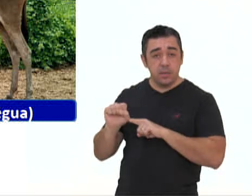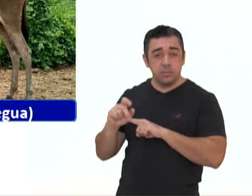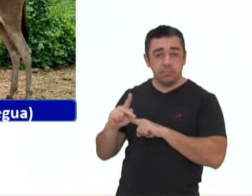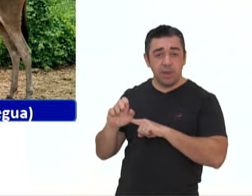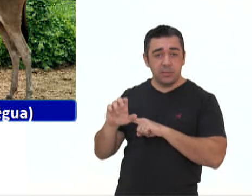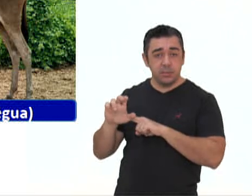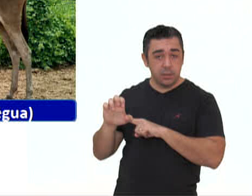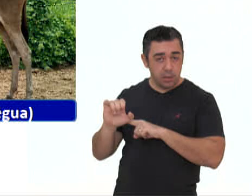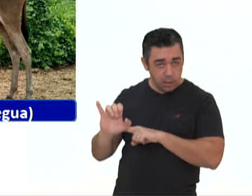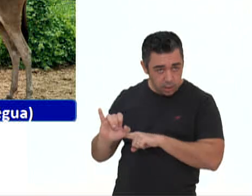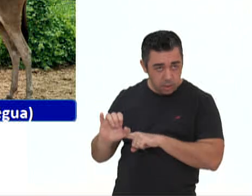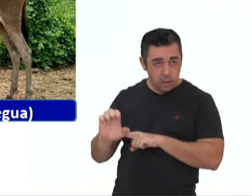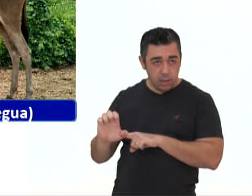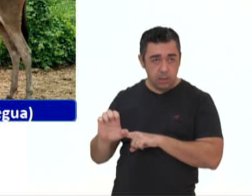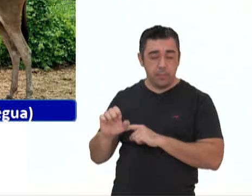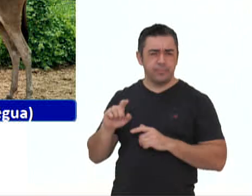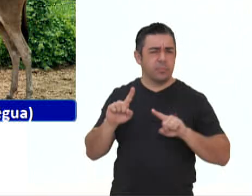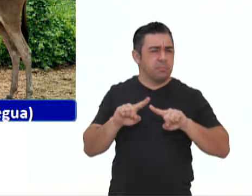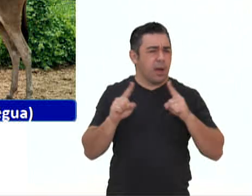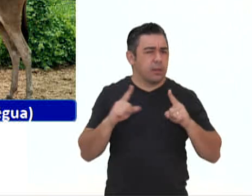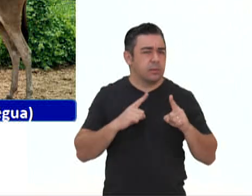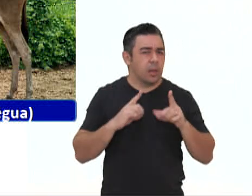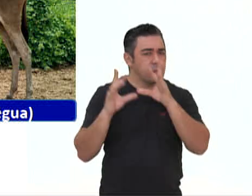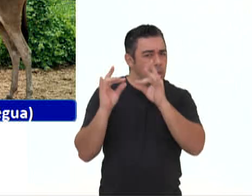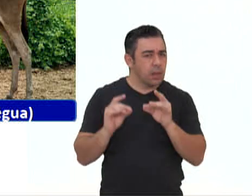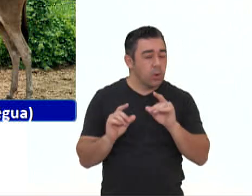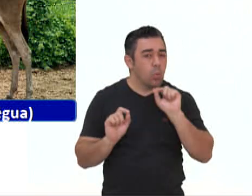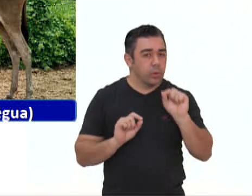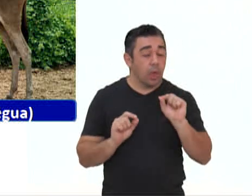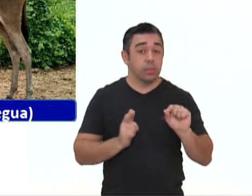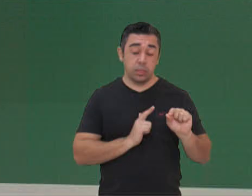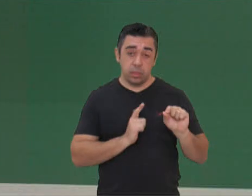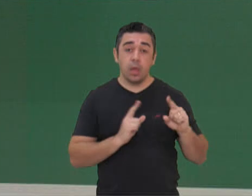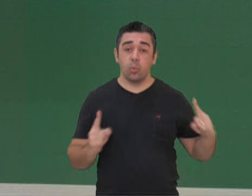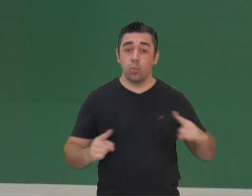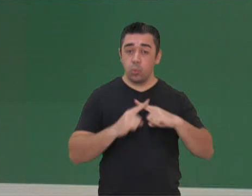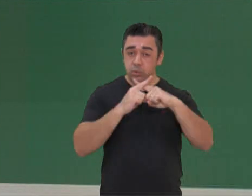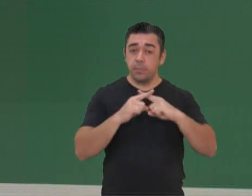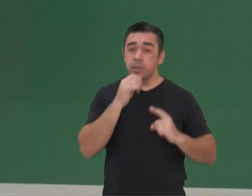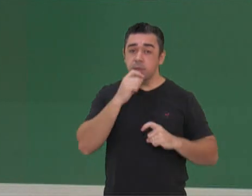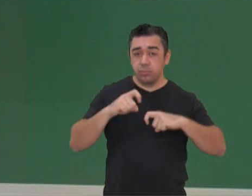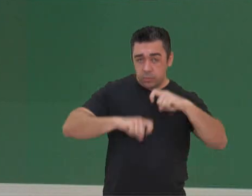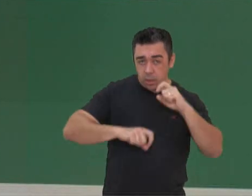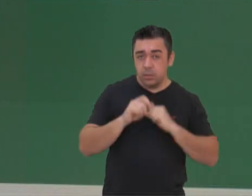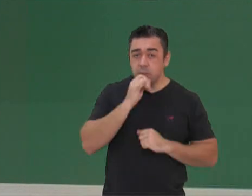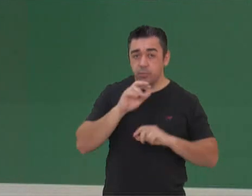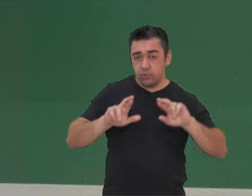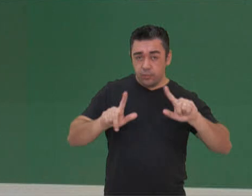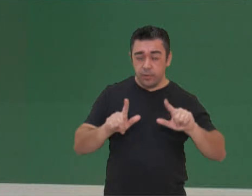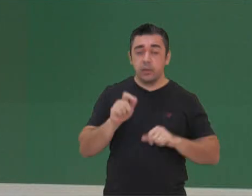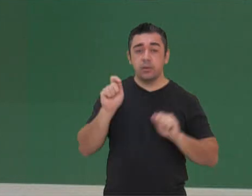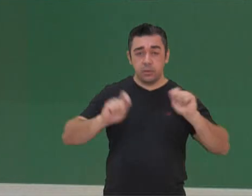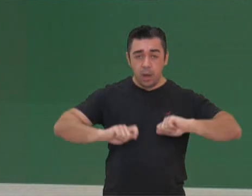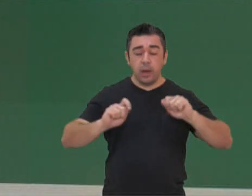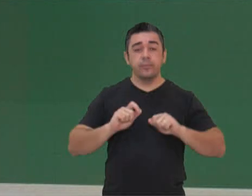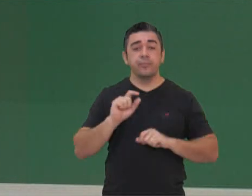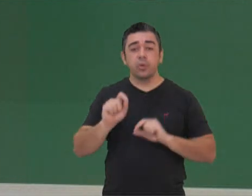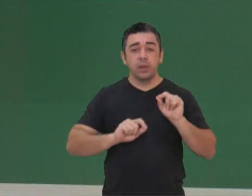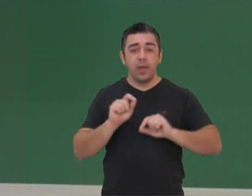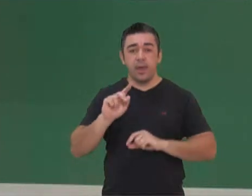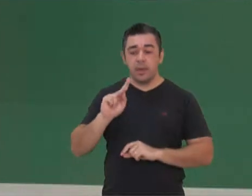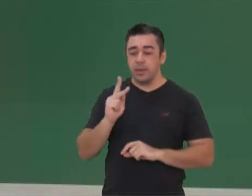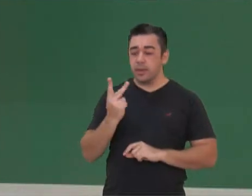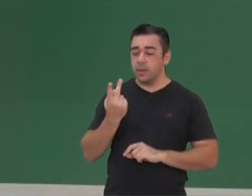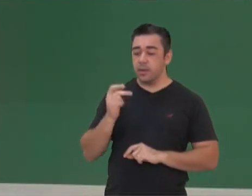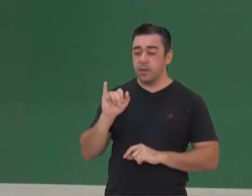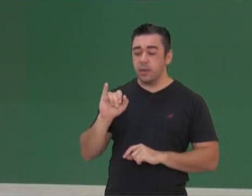espécie, tá? Mas a gente tem um detalhezinho aqui, ó. A gente tem cruzamento entre espécies diferentes? Pode ter. São os animais híbridos.